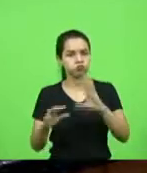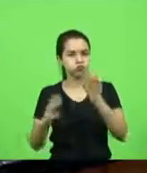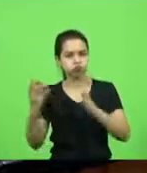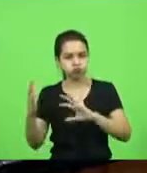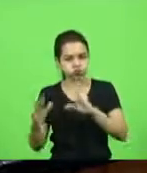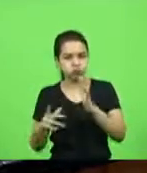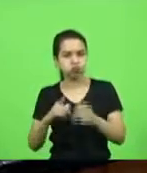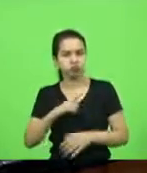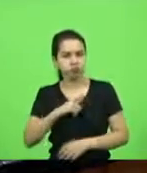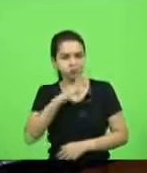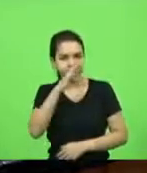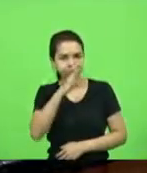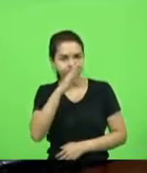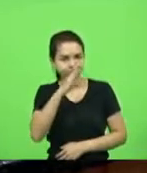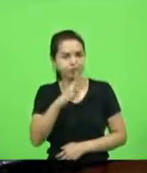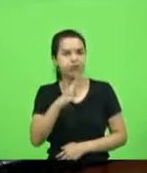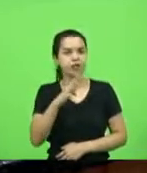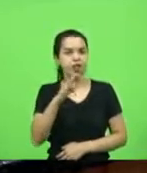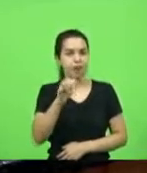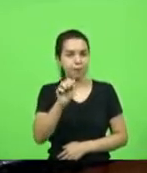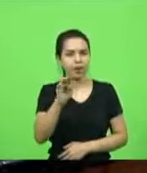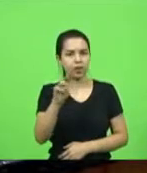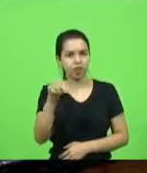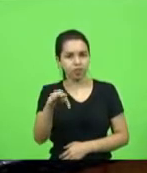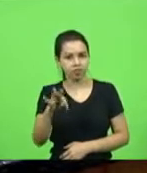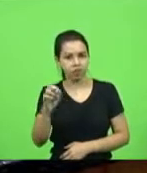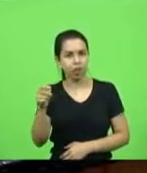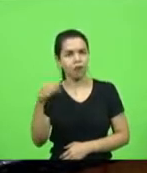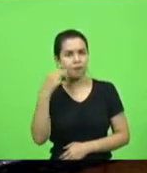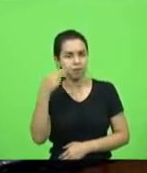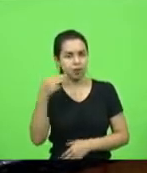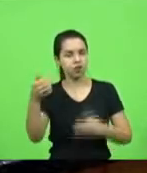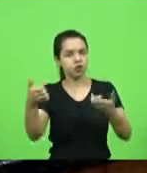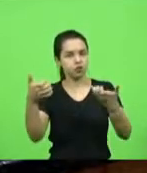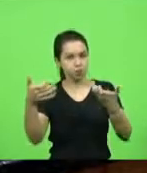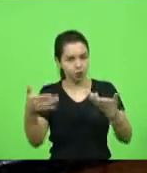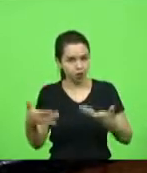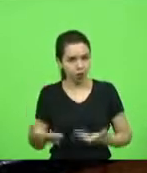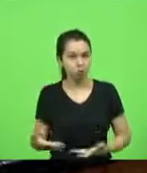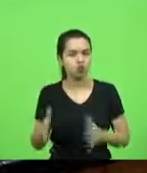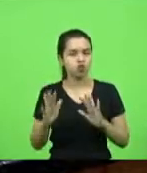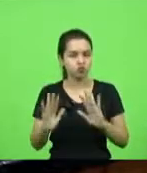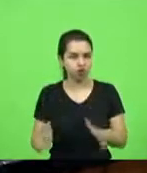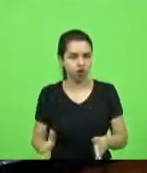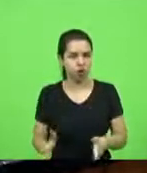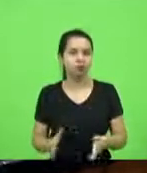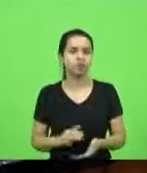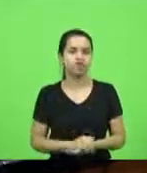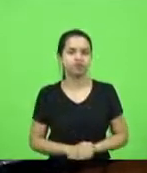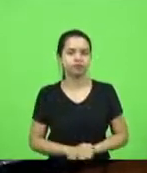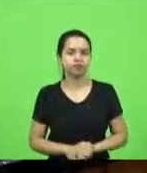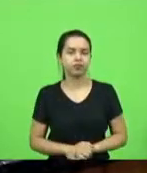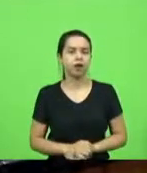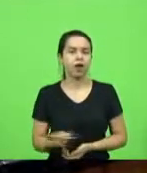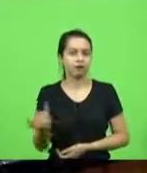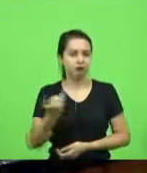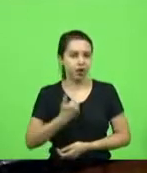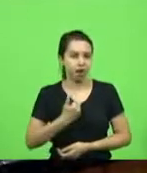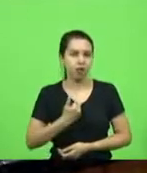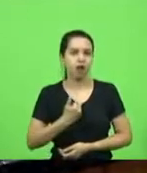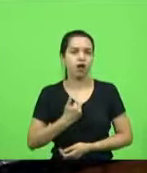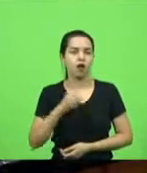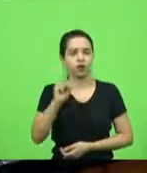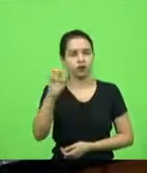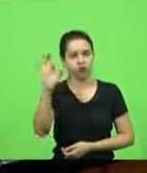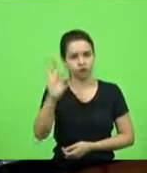a própria ABNT né como bem frisou o deputado Márcio Machado nos passo indicativo de que somente oitenta